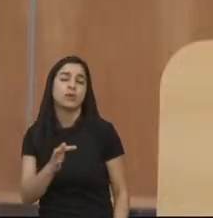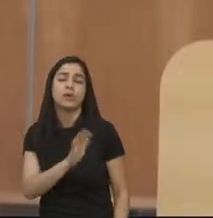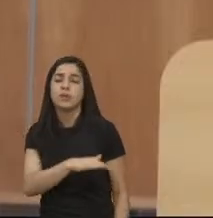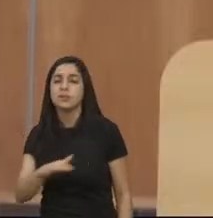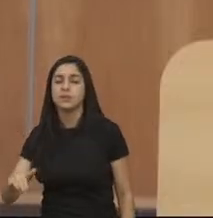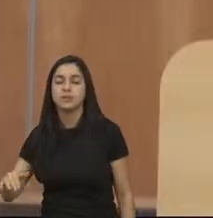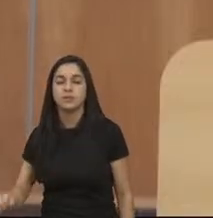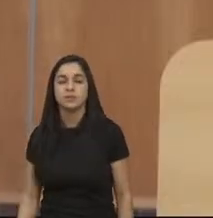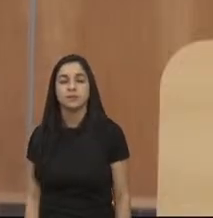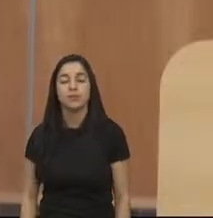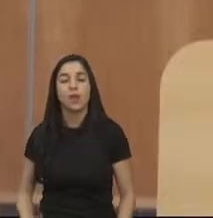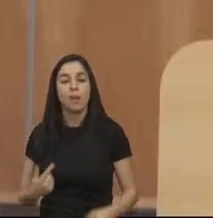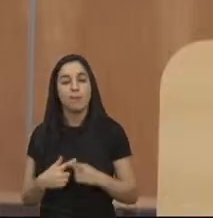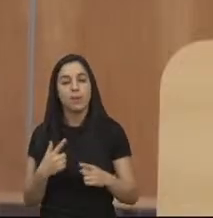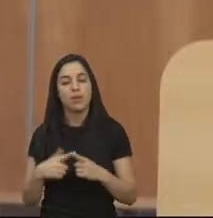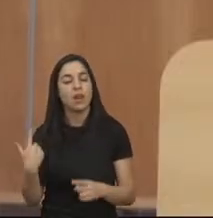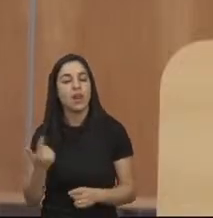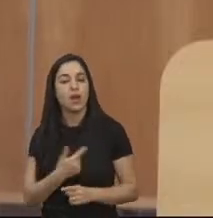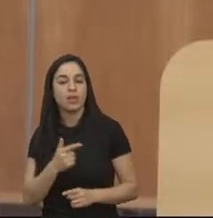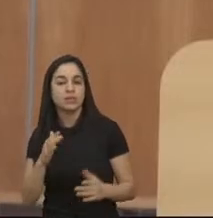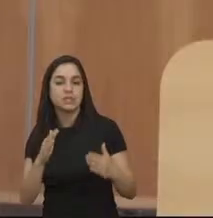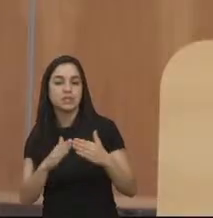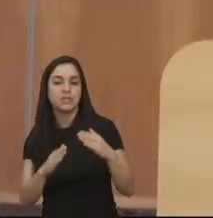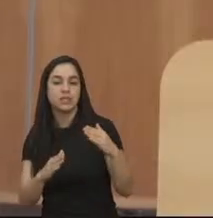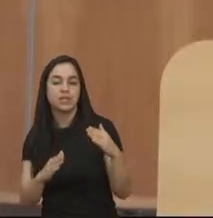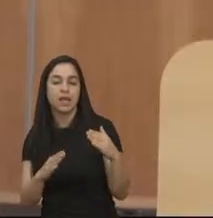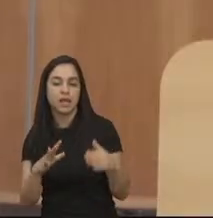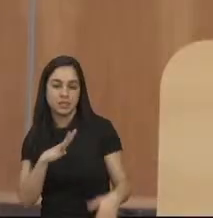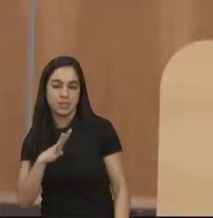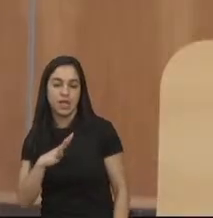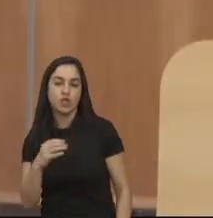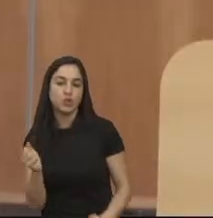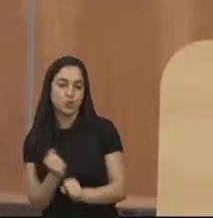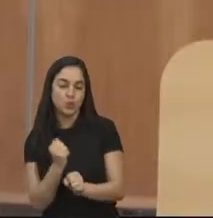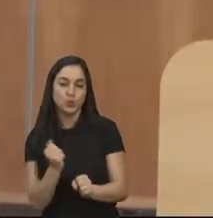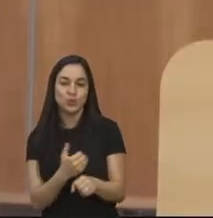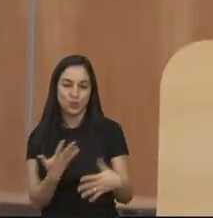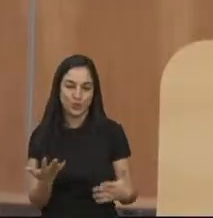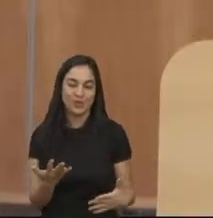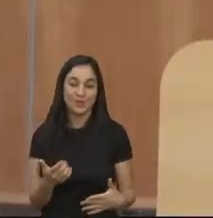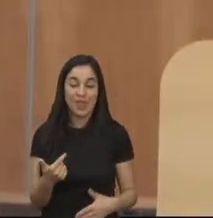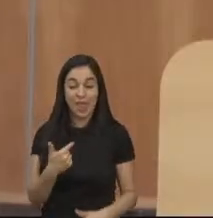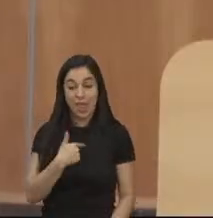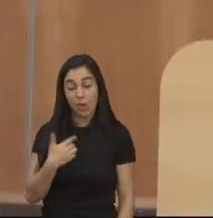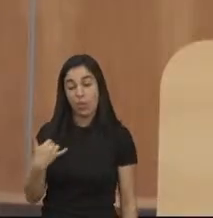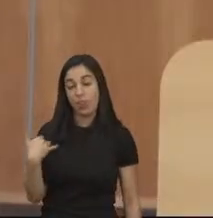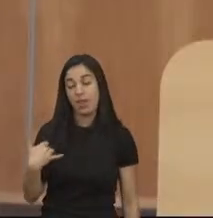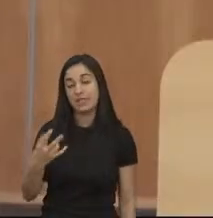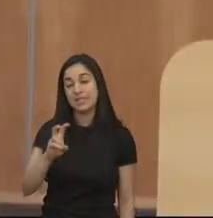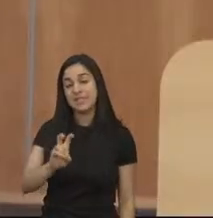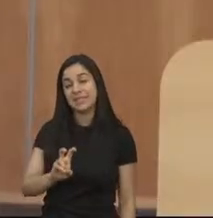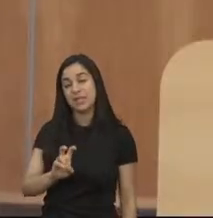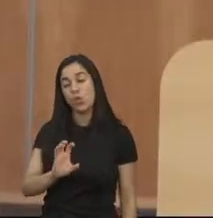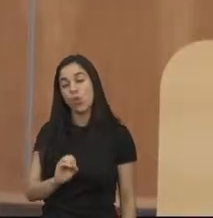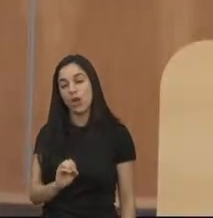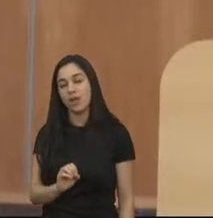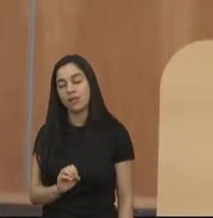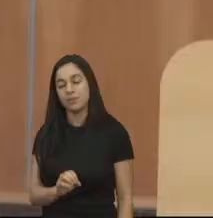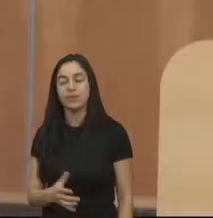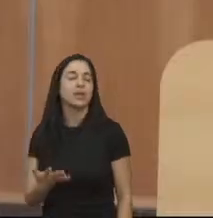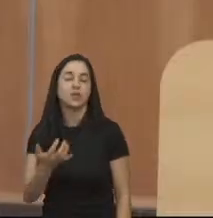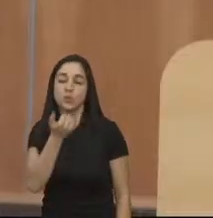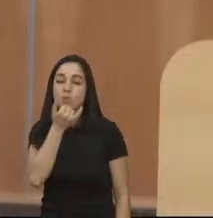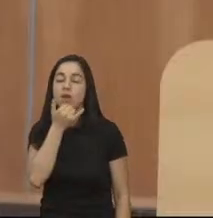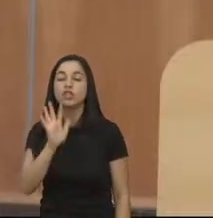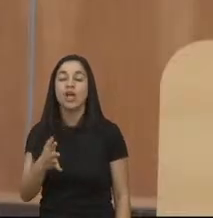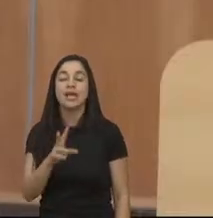Porque nós construímos a cidade. Eu falo isso porque eu tenho 50 anos que eu moro no Parque Minha Lua. E